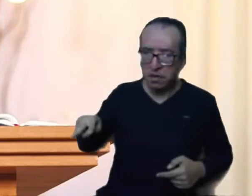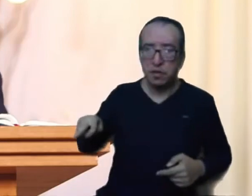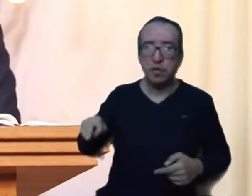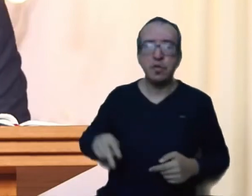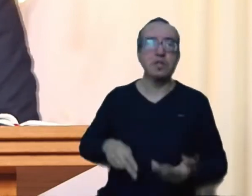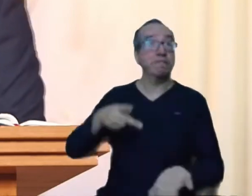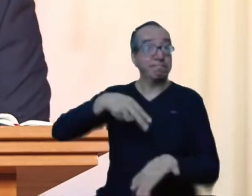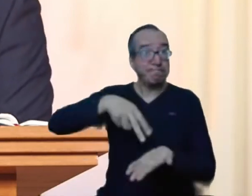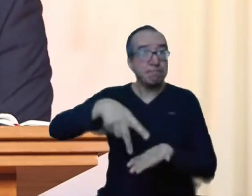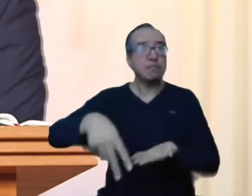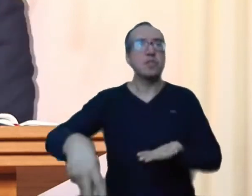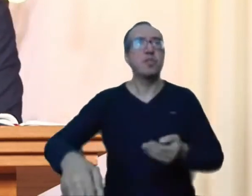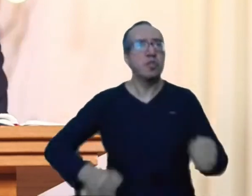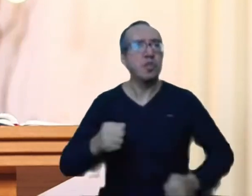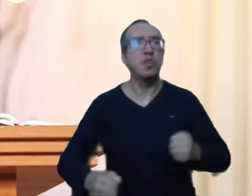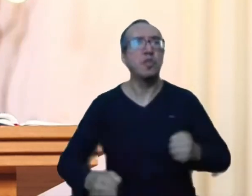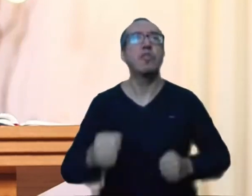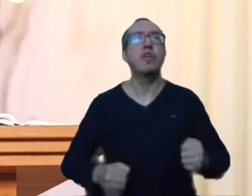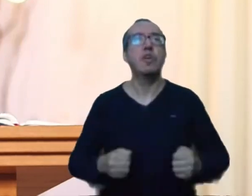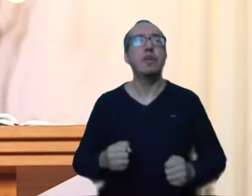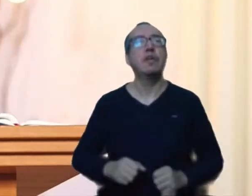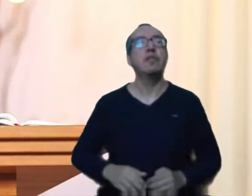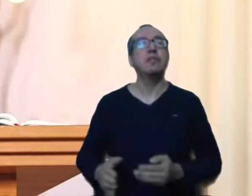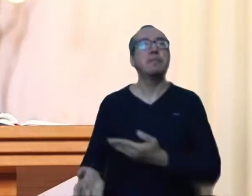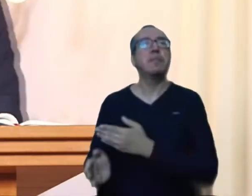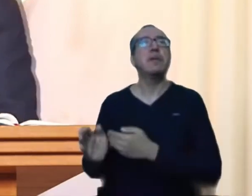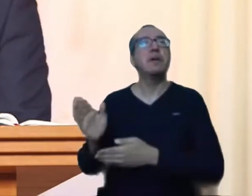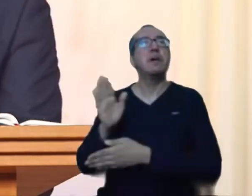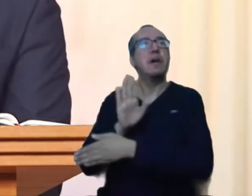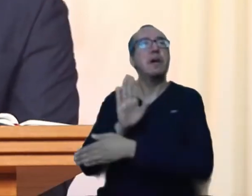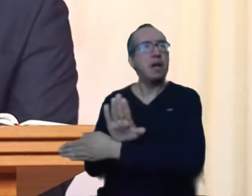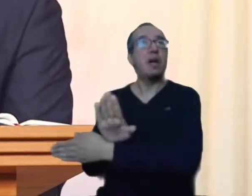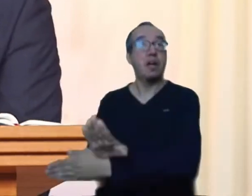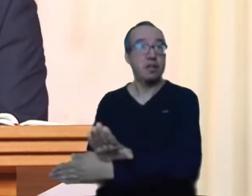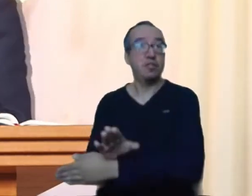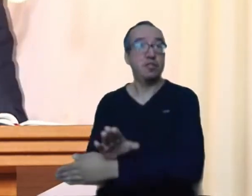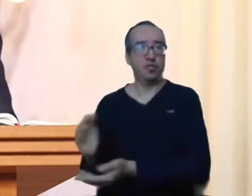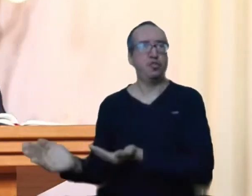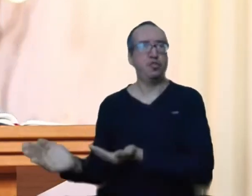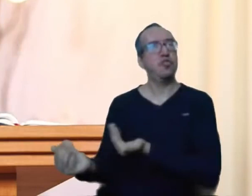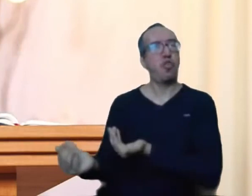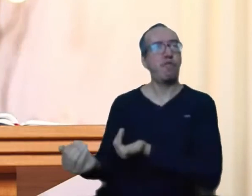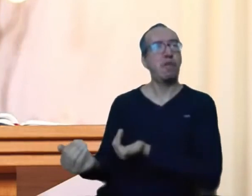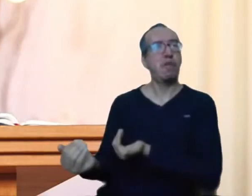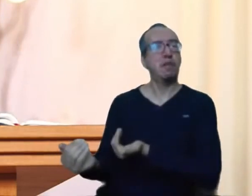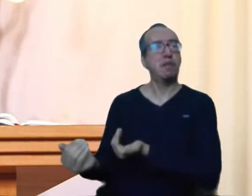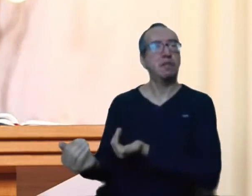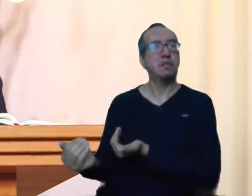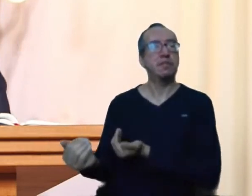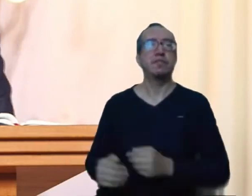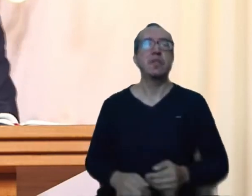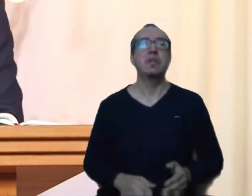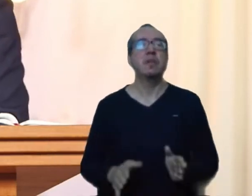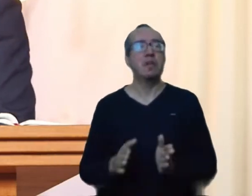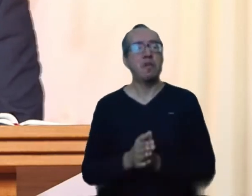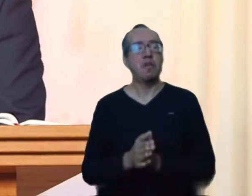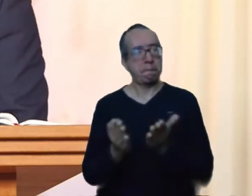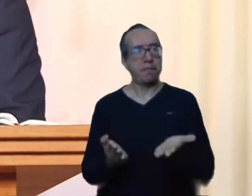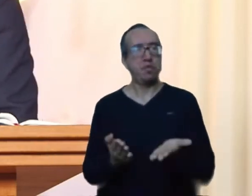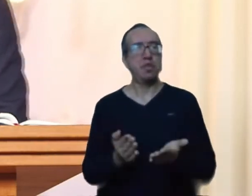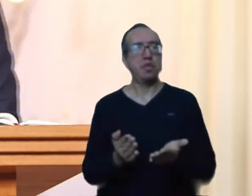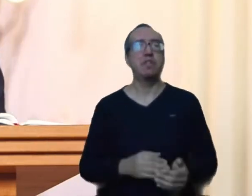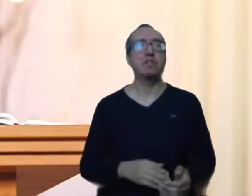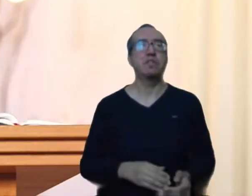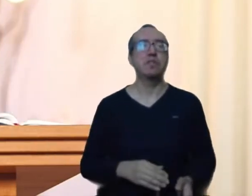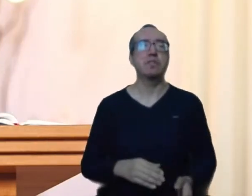do Espírito de Profecia que eu quero compartilhar com você. Conselhos aos pais, professores e estudantes.